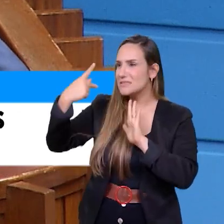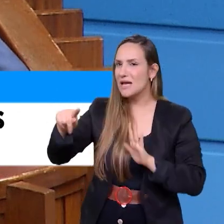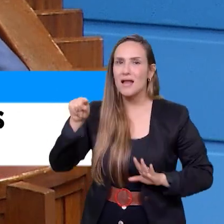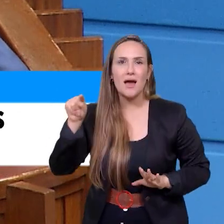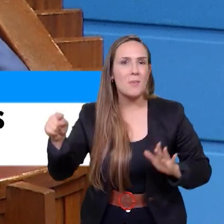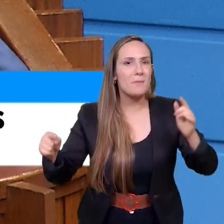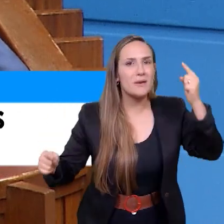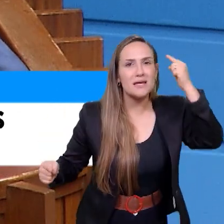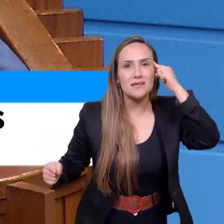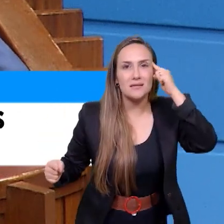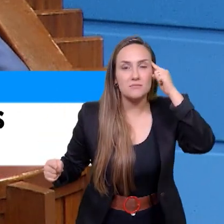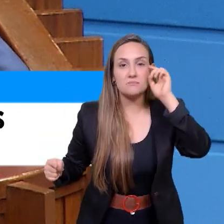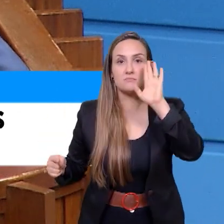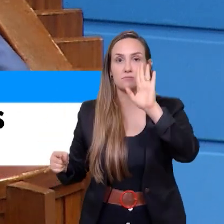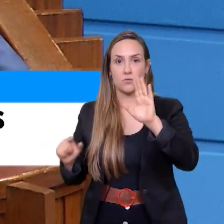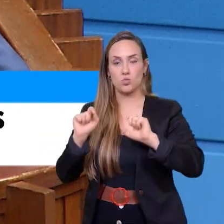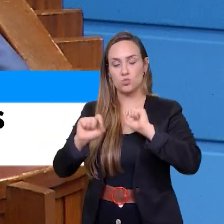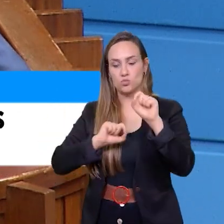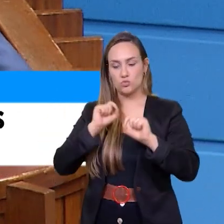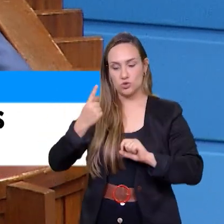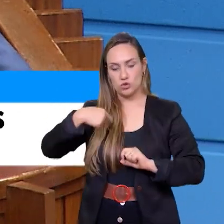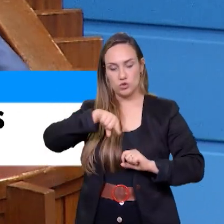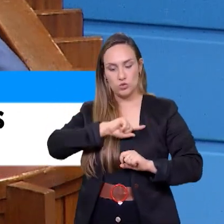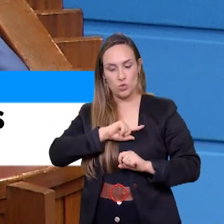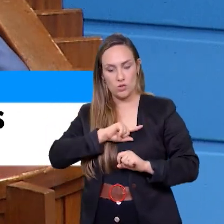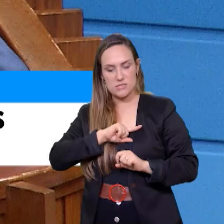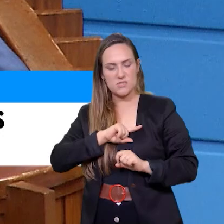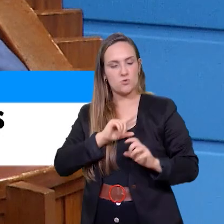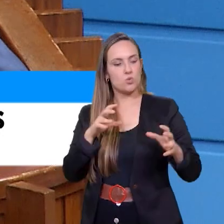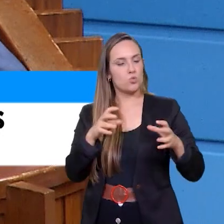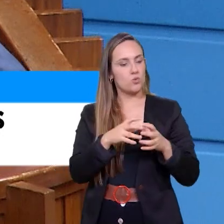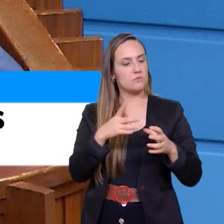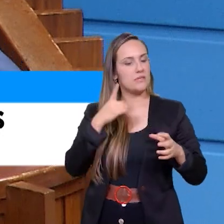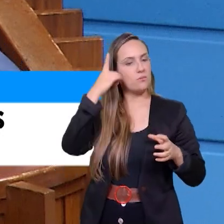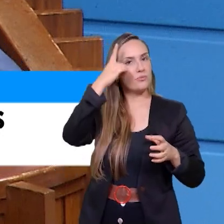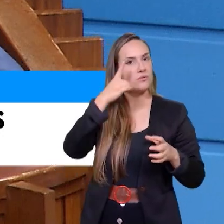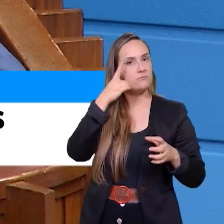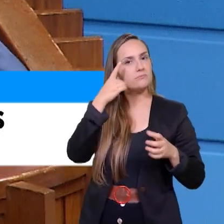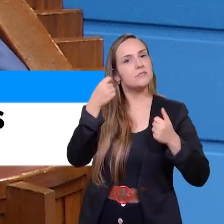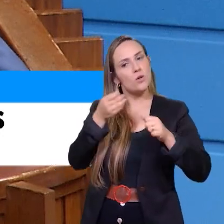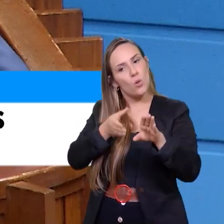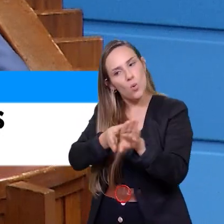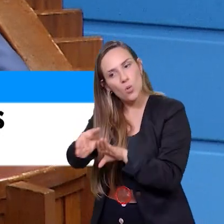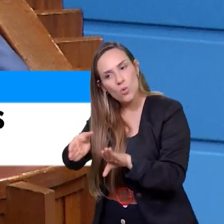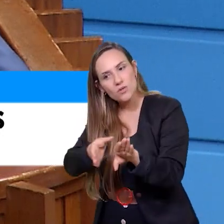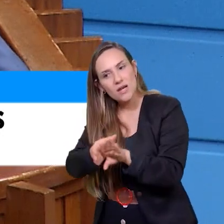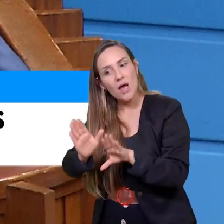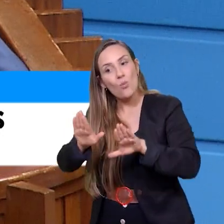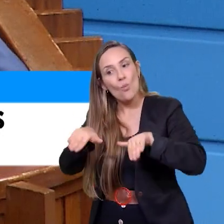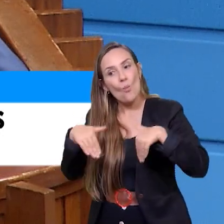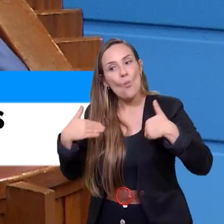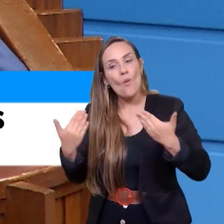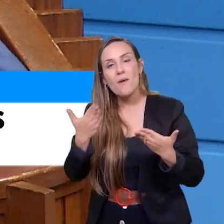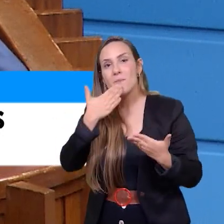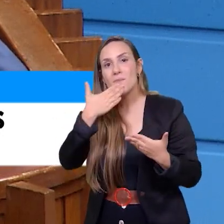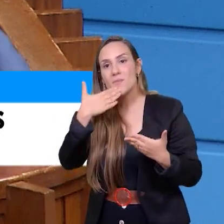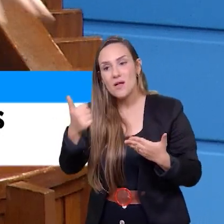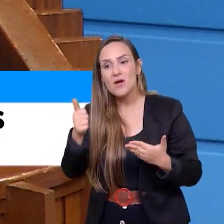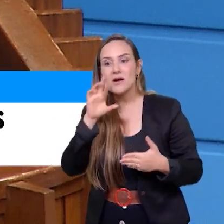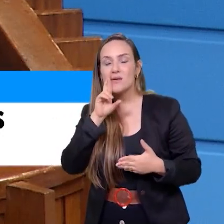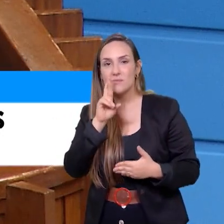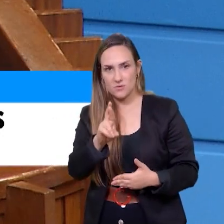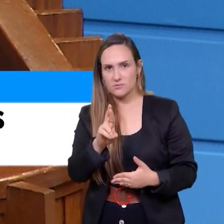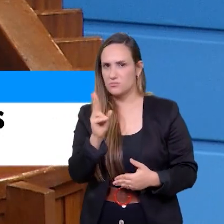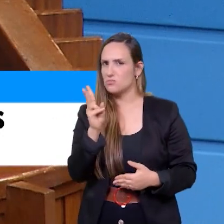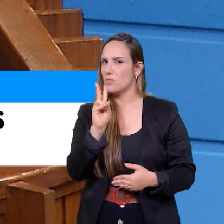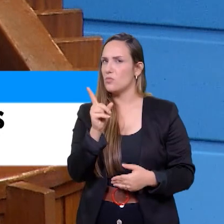direito dele pensar. Cabe a nós, autoridades parlamentares, orientar qual é o melhor caminho